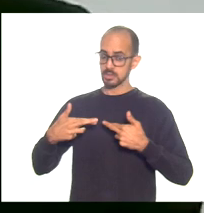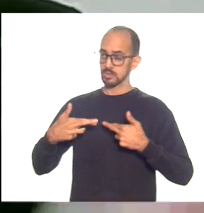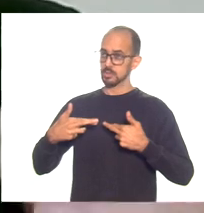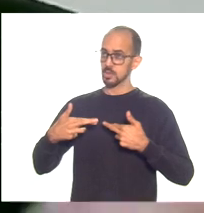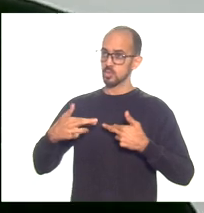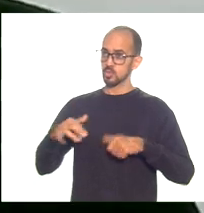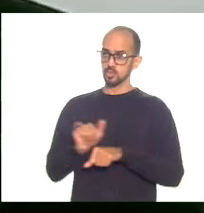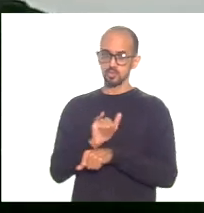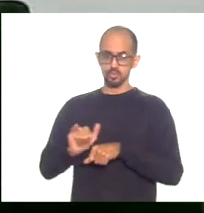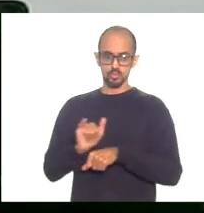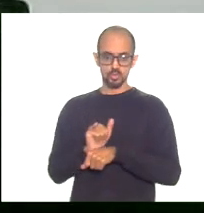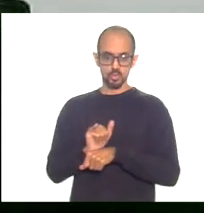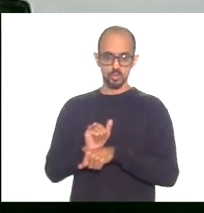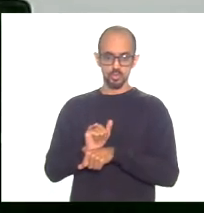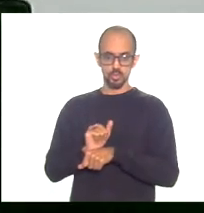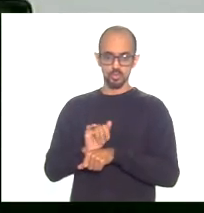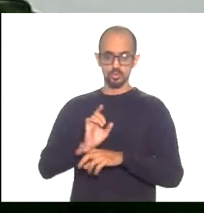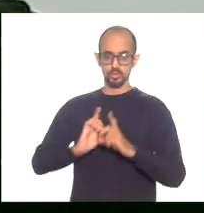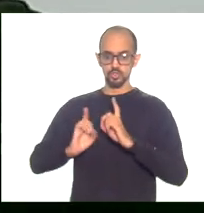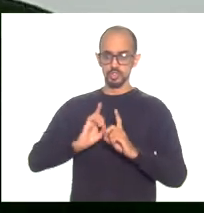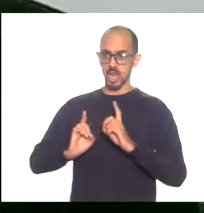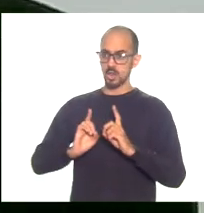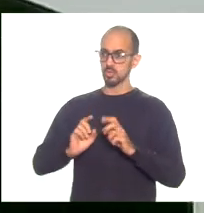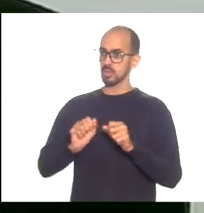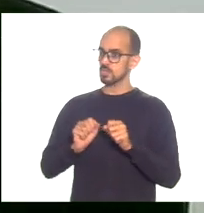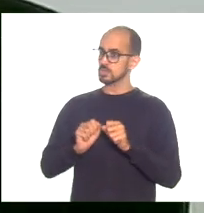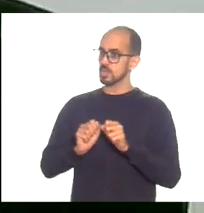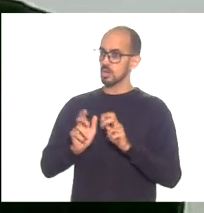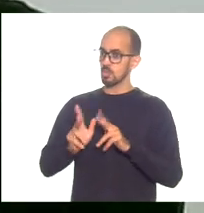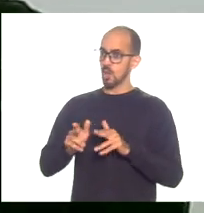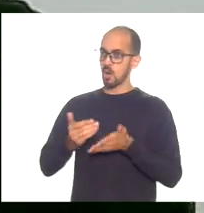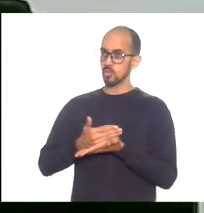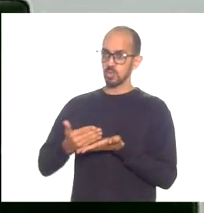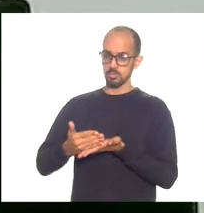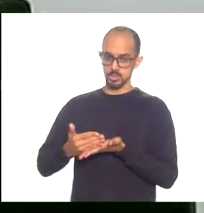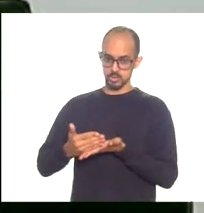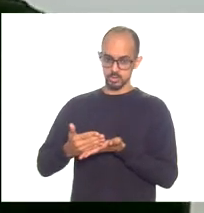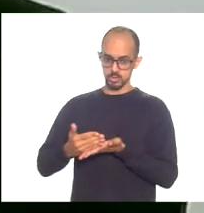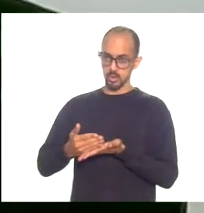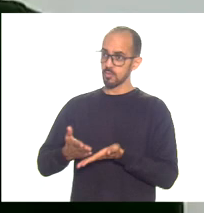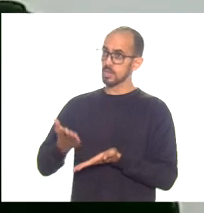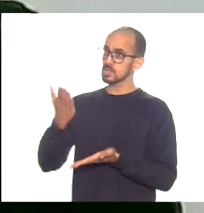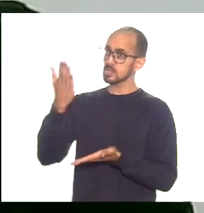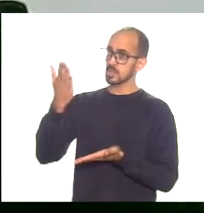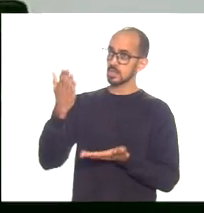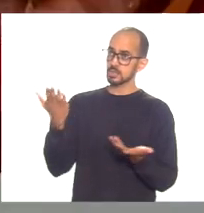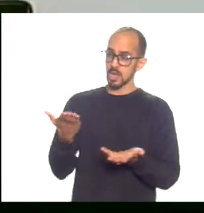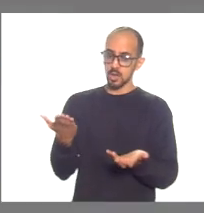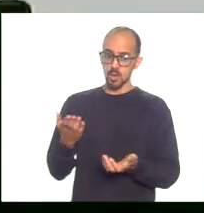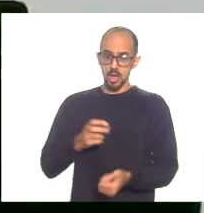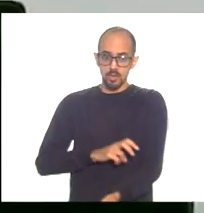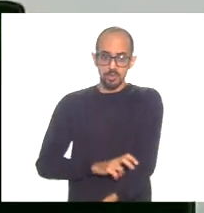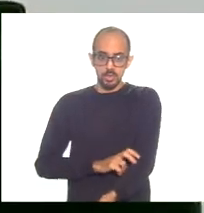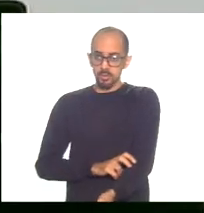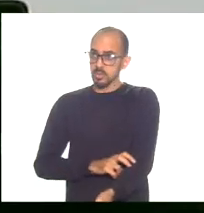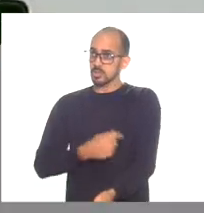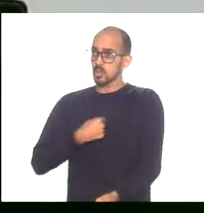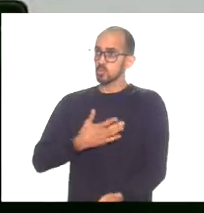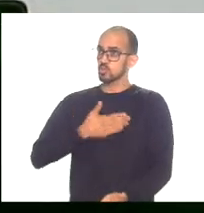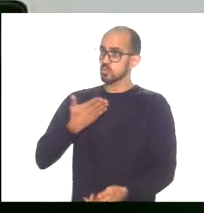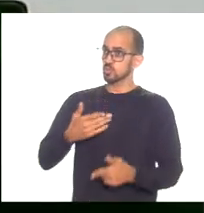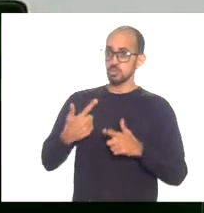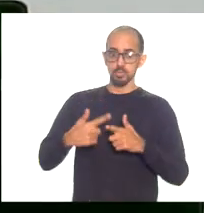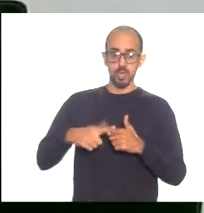montada no diálogo como tem sido feito desde o início. Vossa Excelência subiu o tom agora e me surpreende, porque em